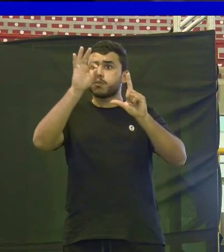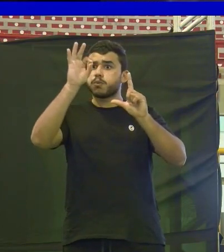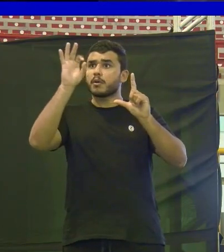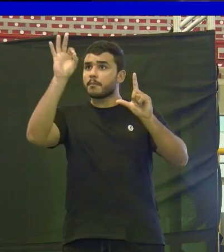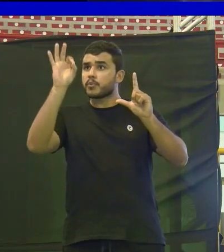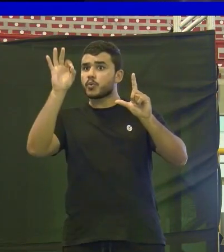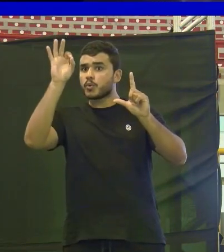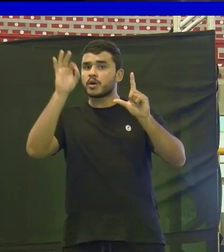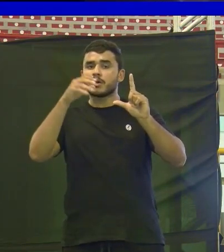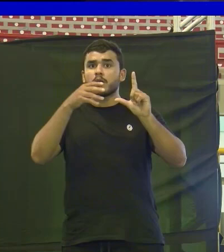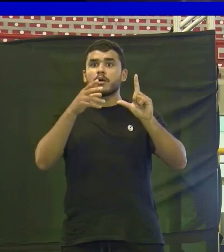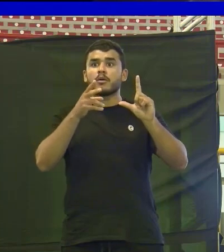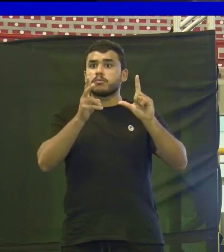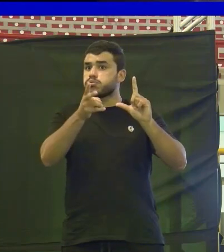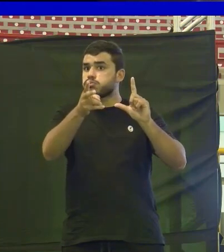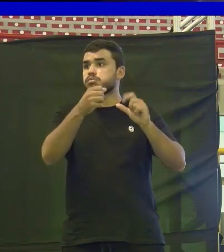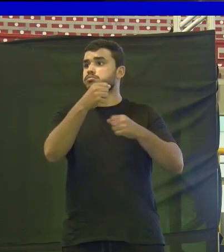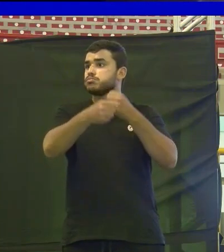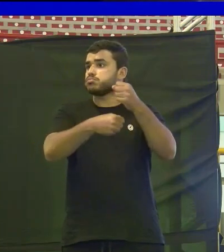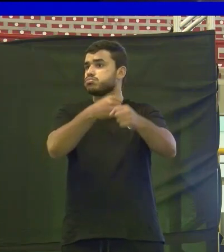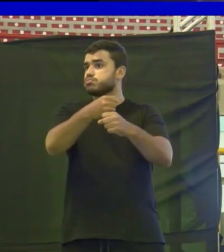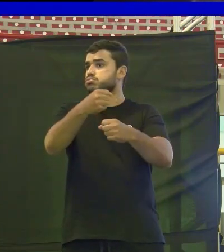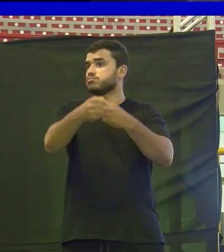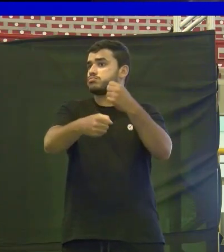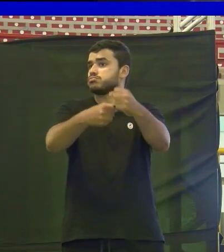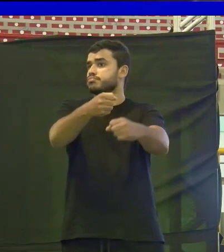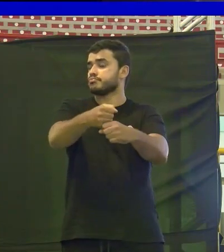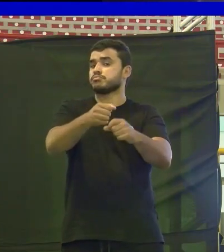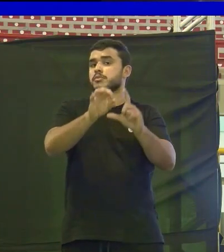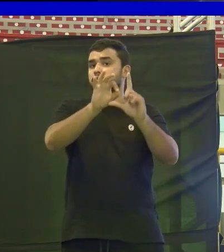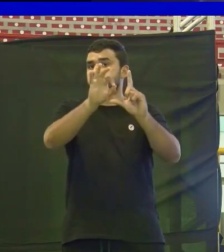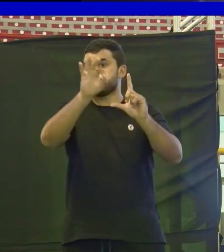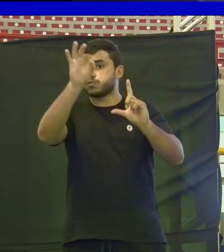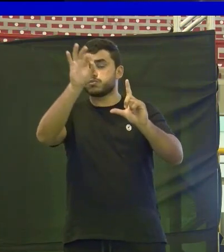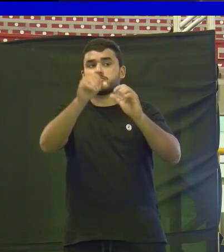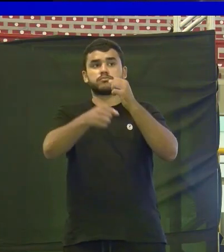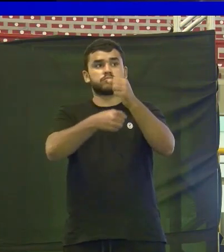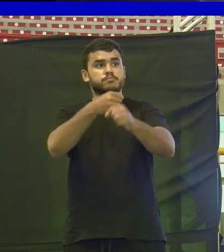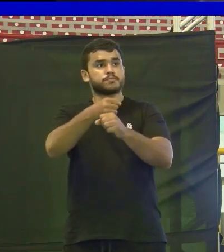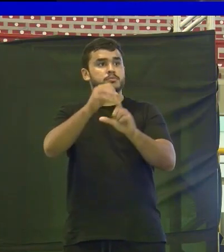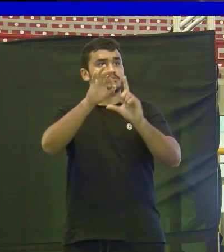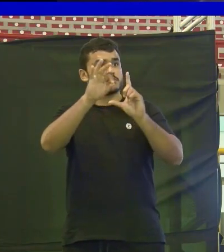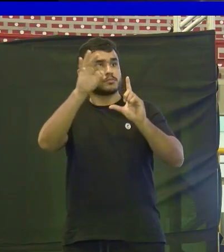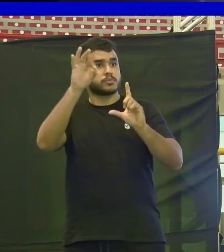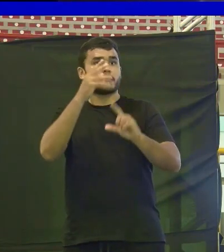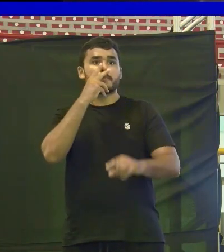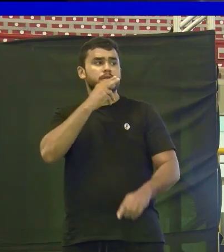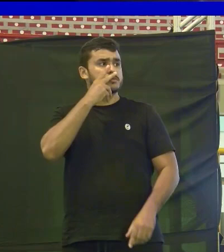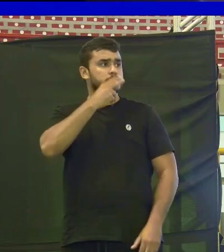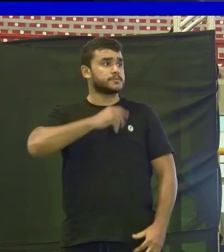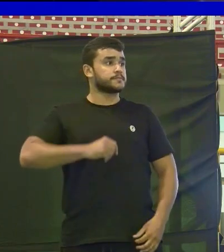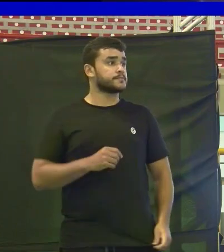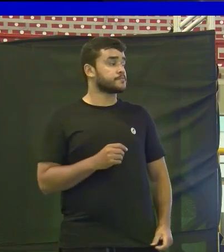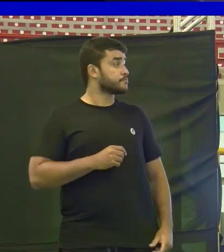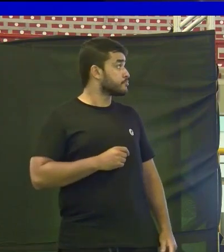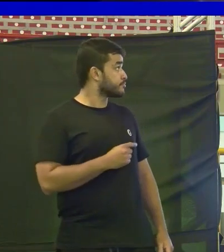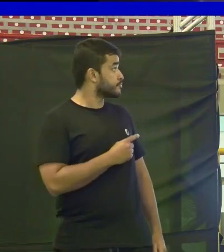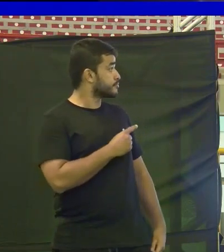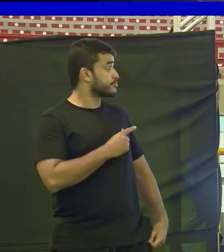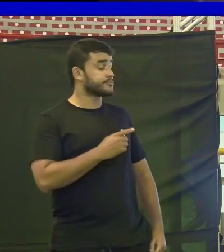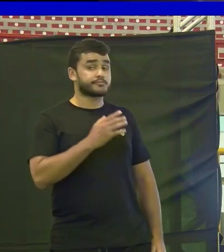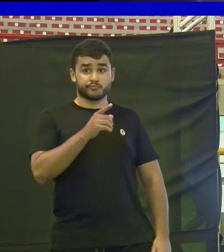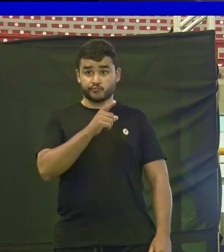aqui que bacana que ele diz para a gente. E aí eu quero deixar vocês bem tranquilos